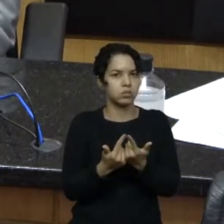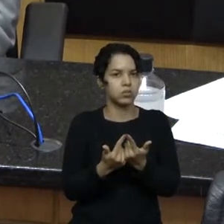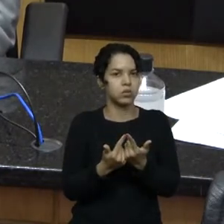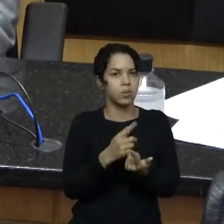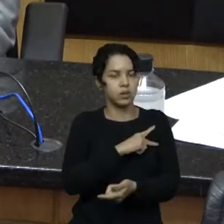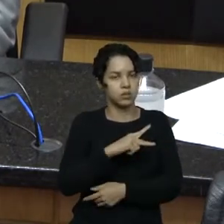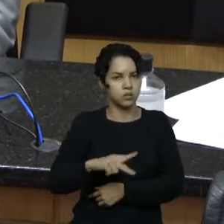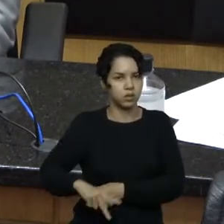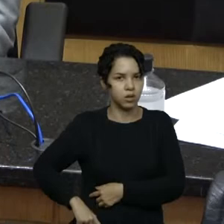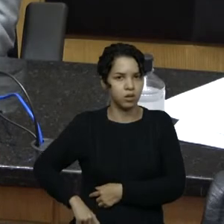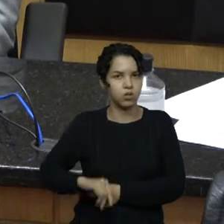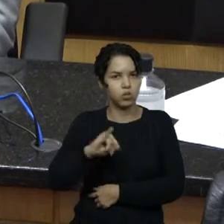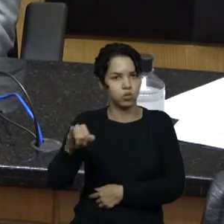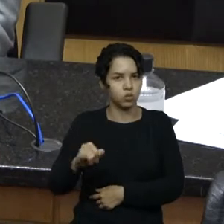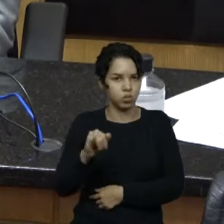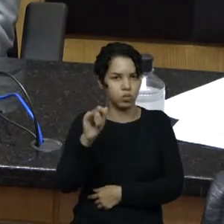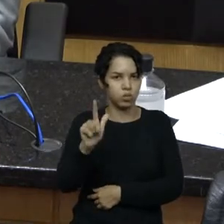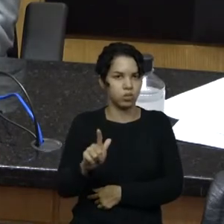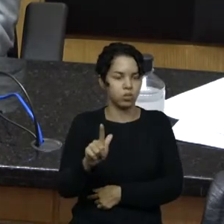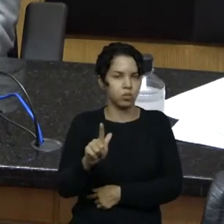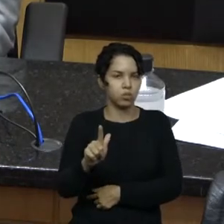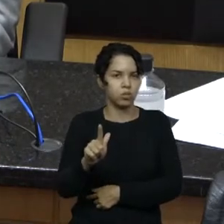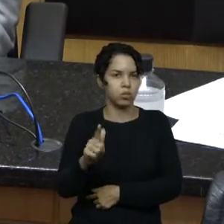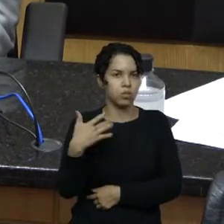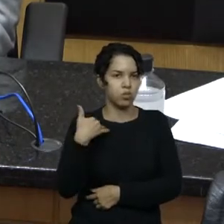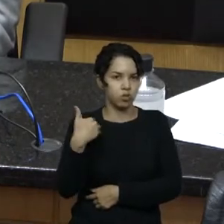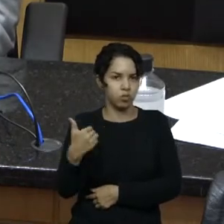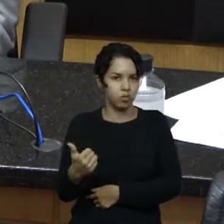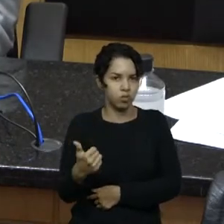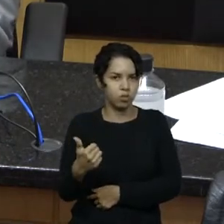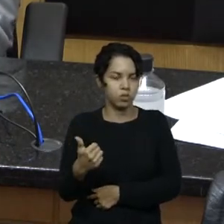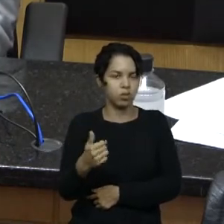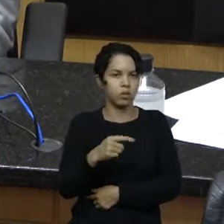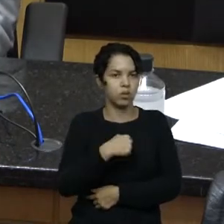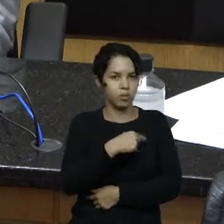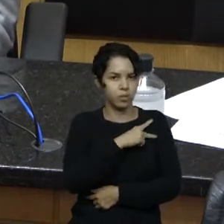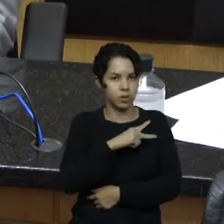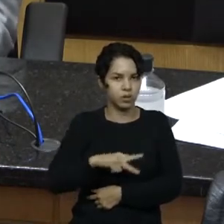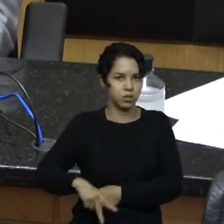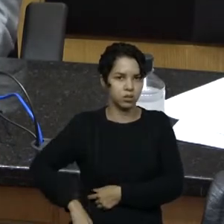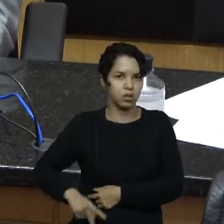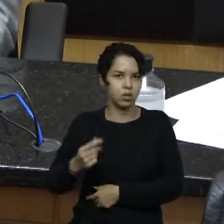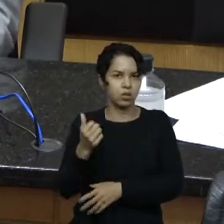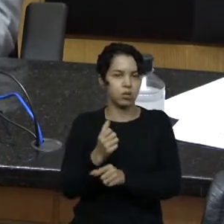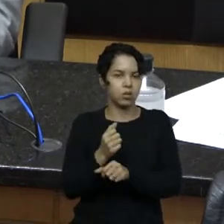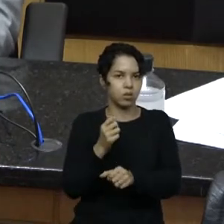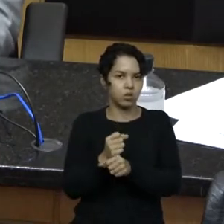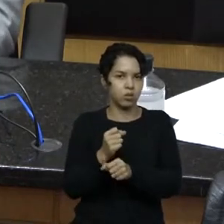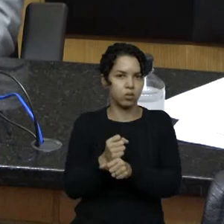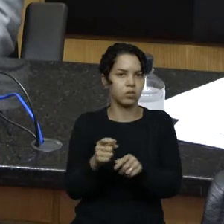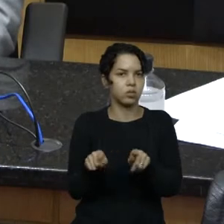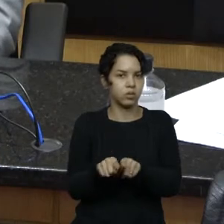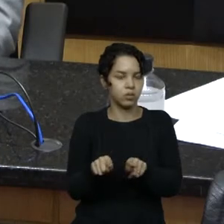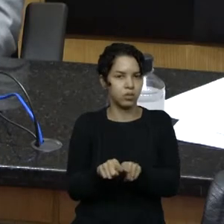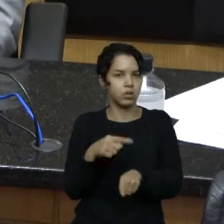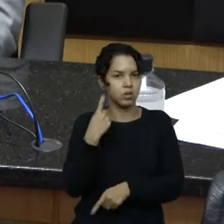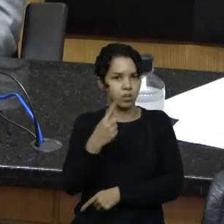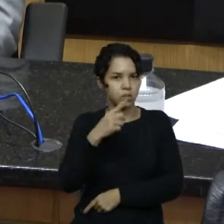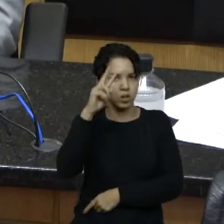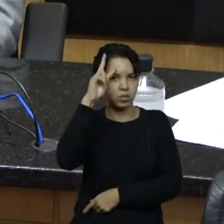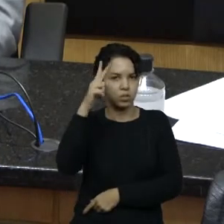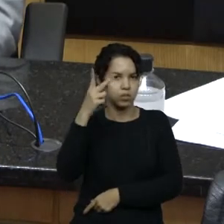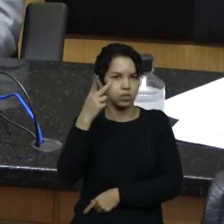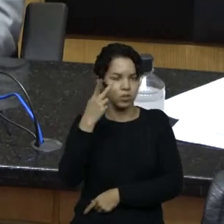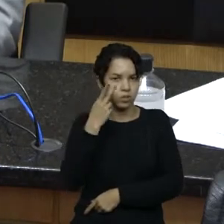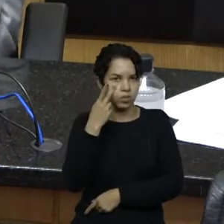Garcia o que me chamou na condição de presidente da Comissão de Finanças junto com o deputado de automático